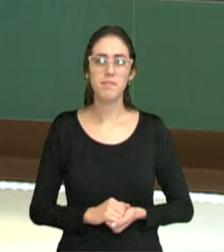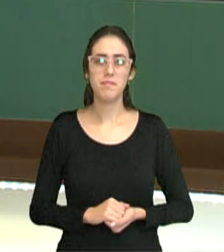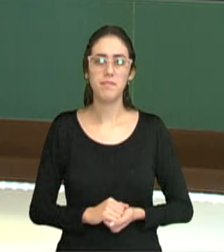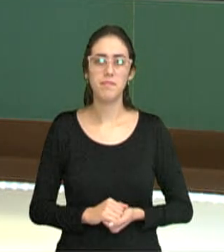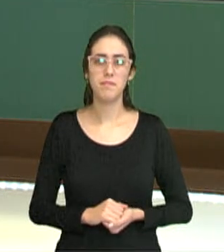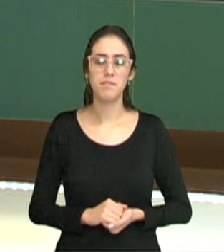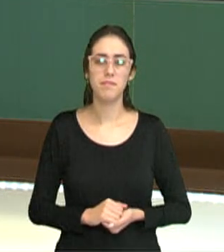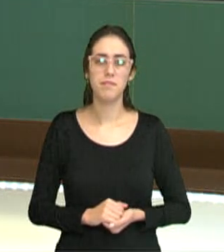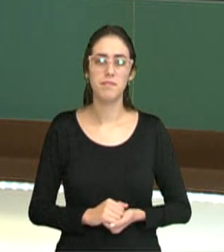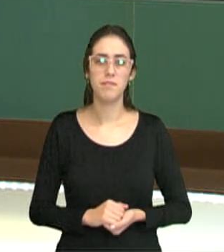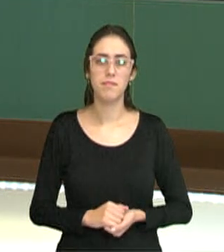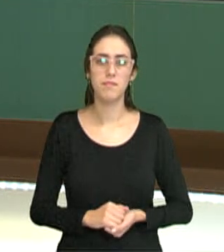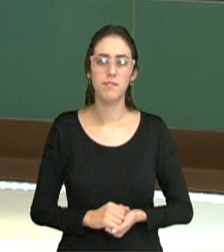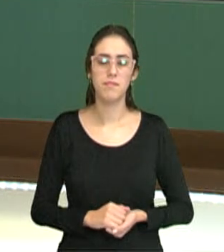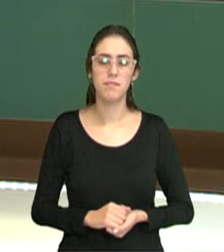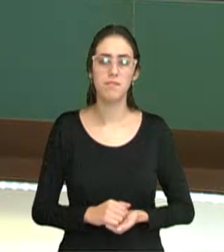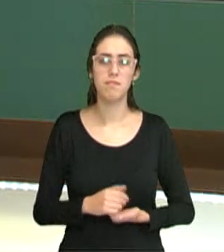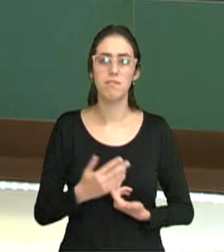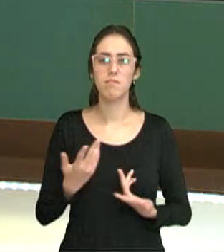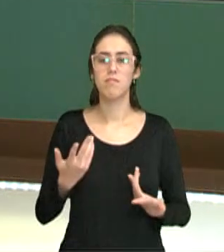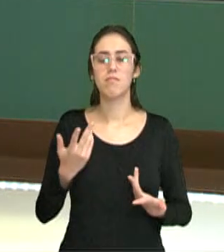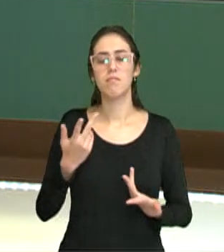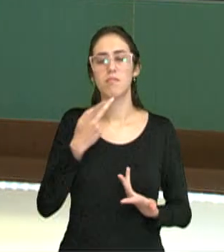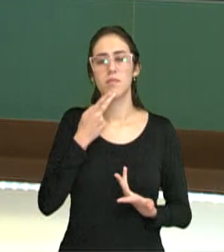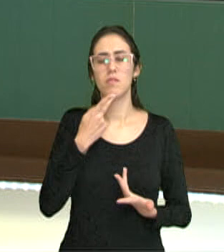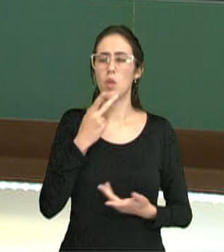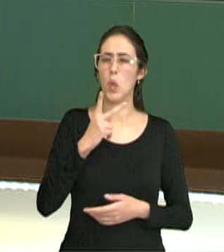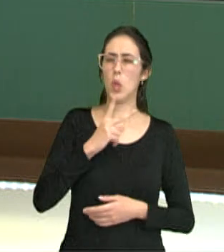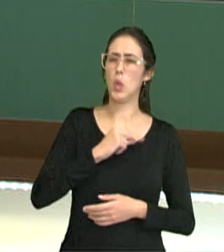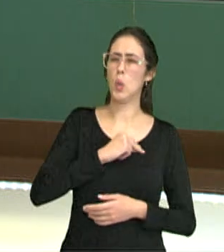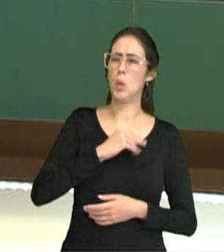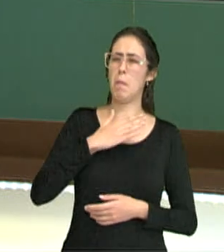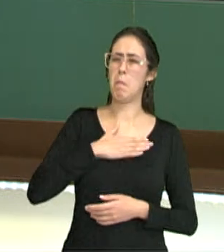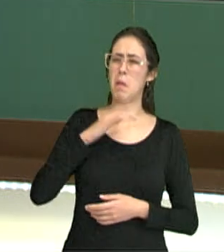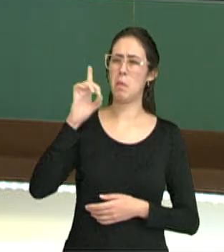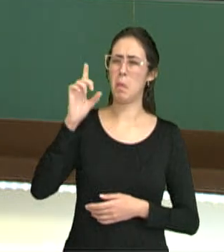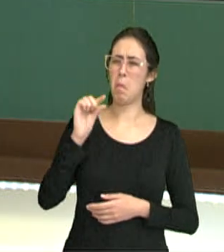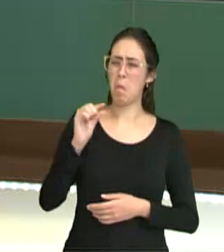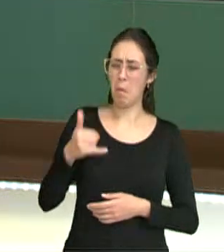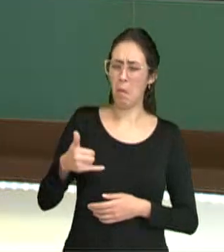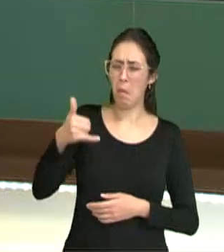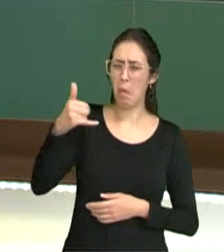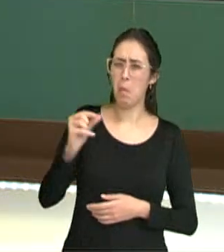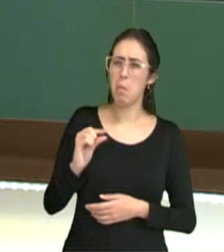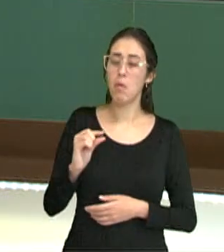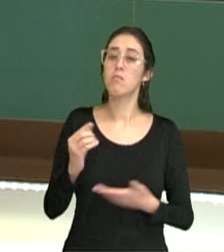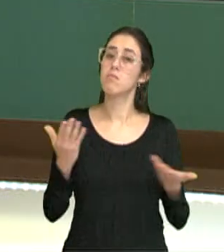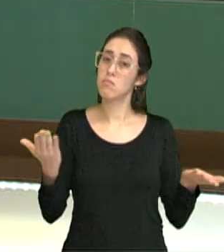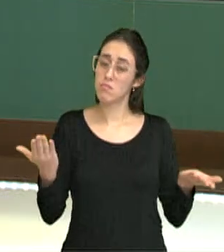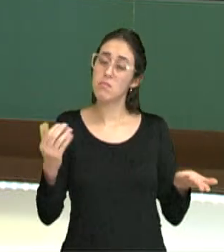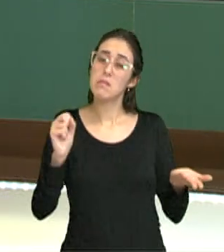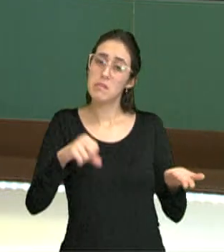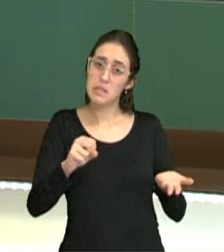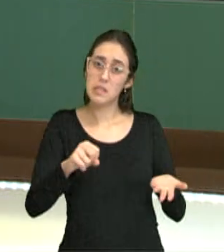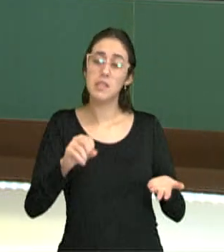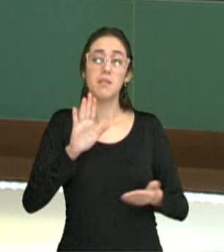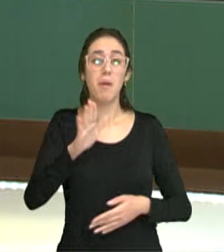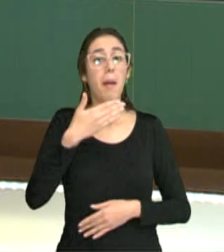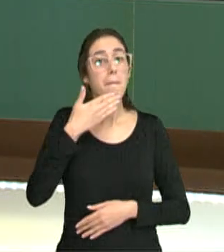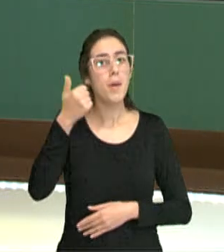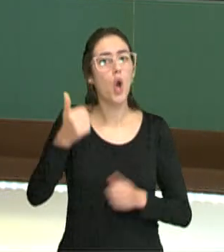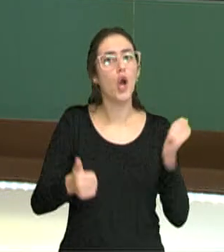0,14%. Nós, alguém diz assim, meu Deus, mas rende muito pouco. Sim, mas é melhor do que você guardar embaixo do